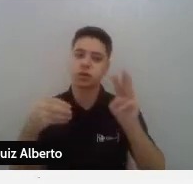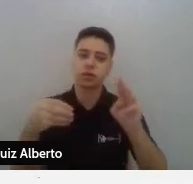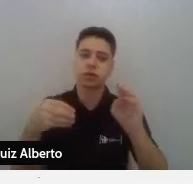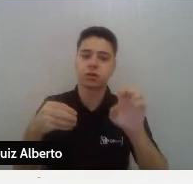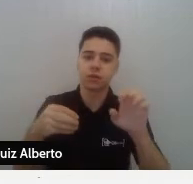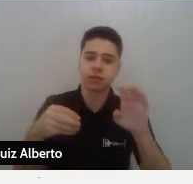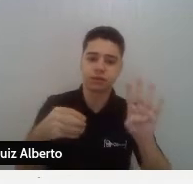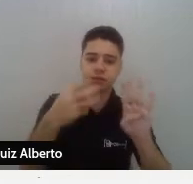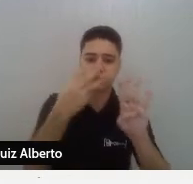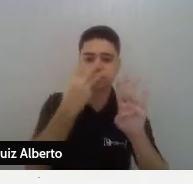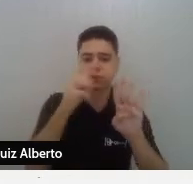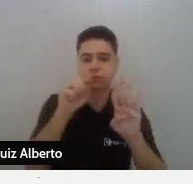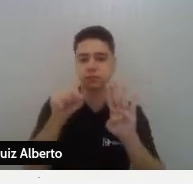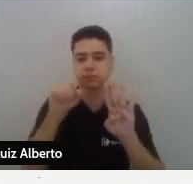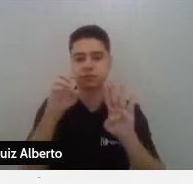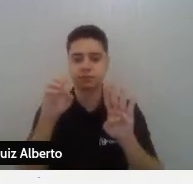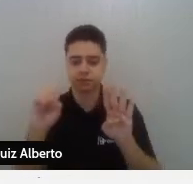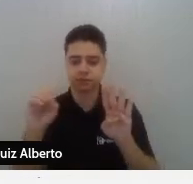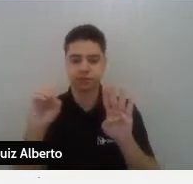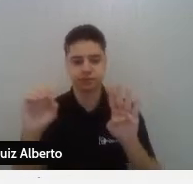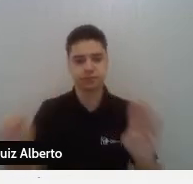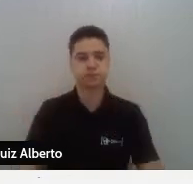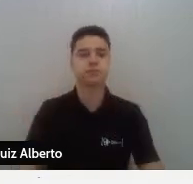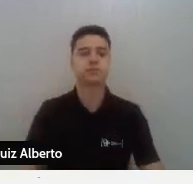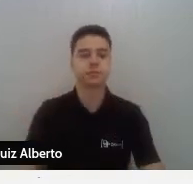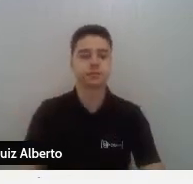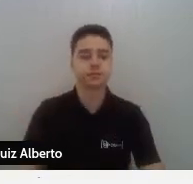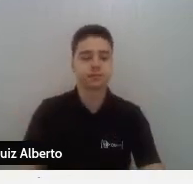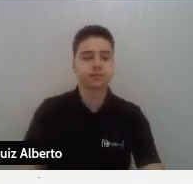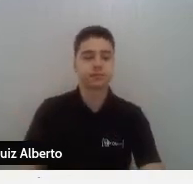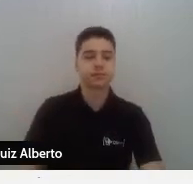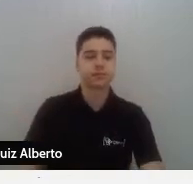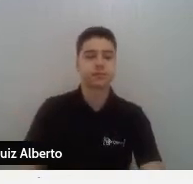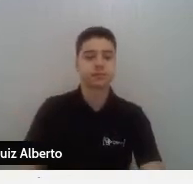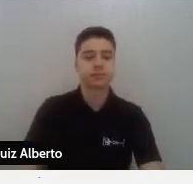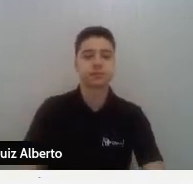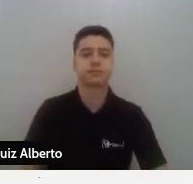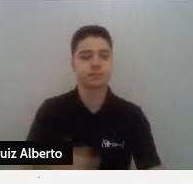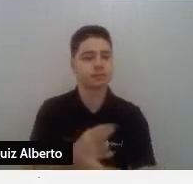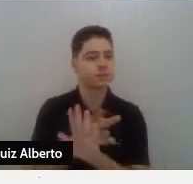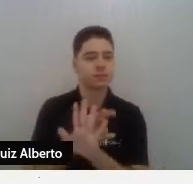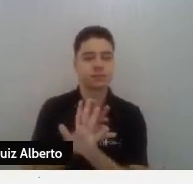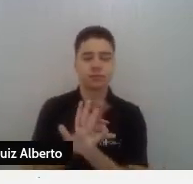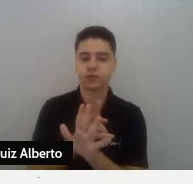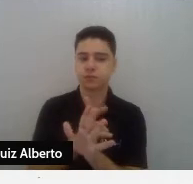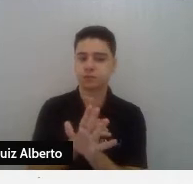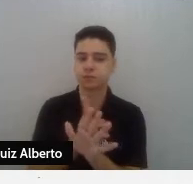3.0. Bom, muitas vezes a gente já